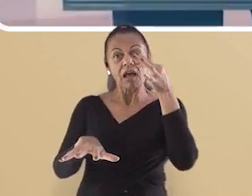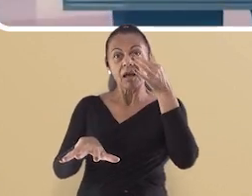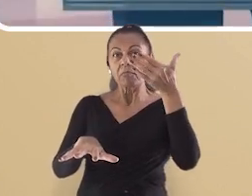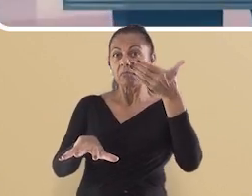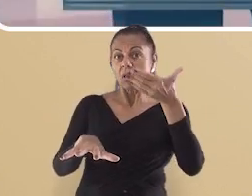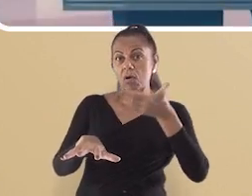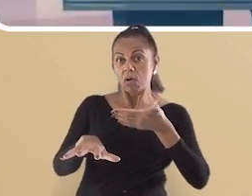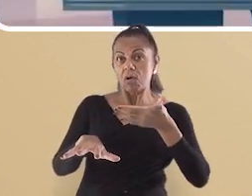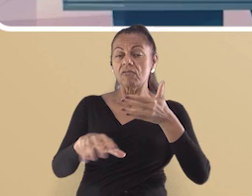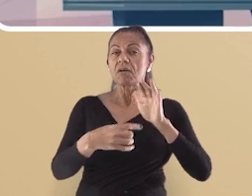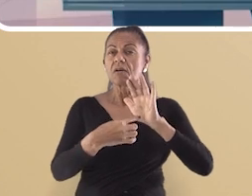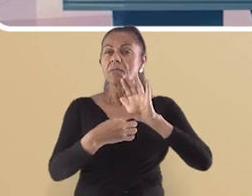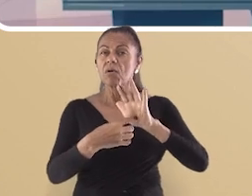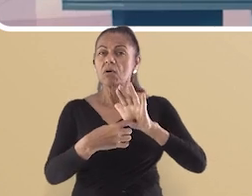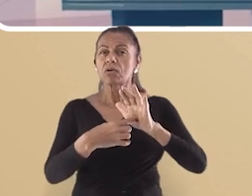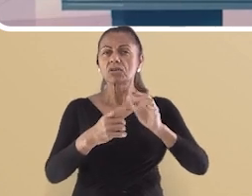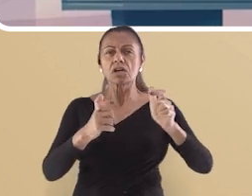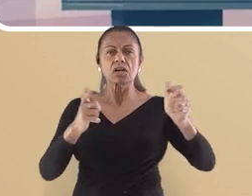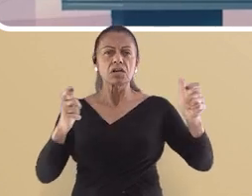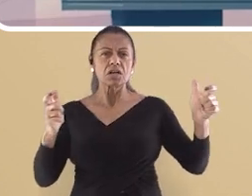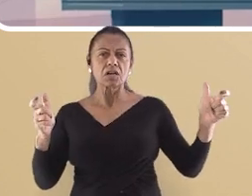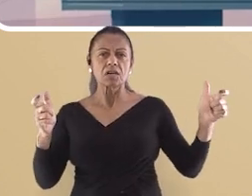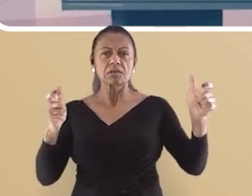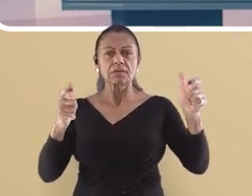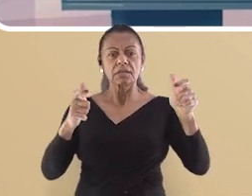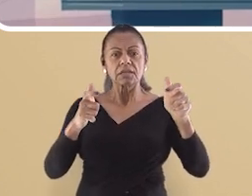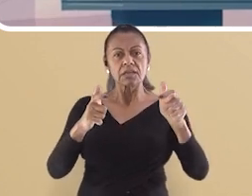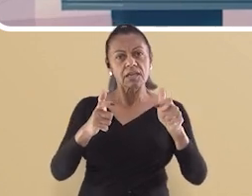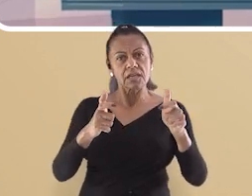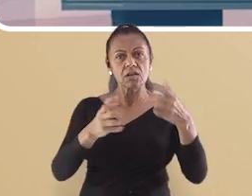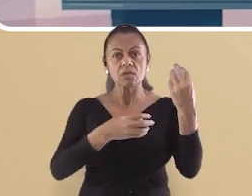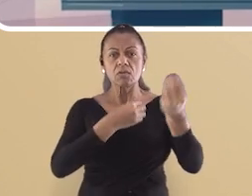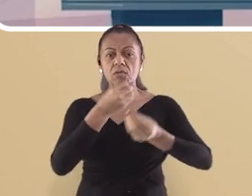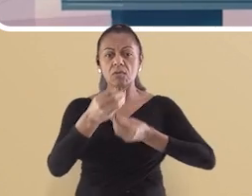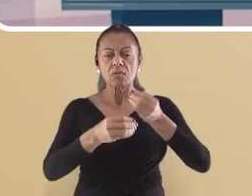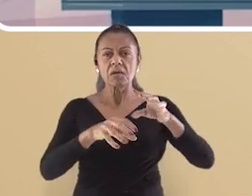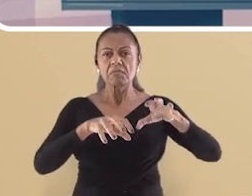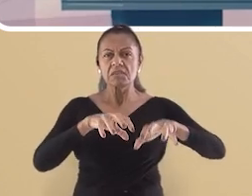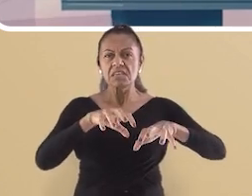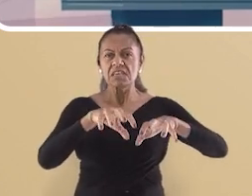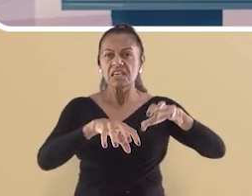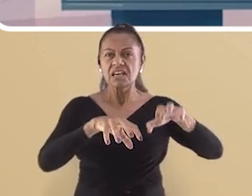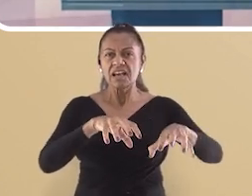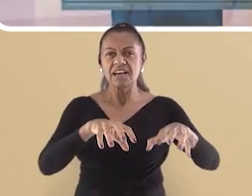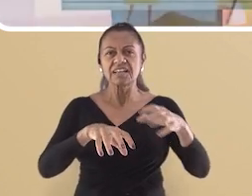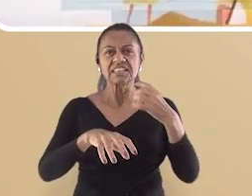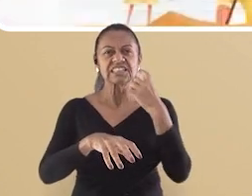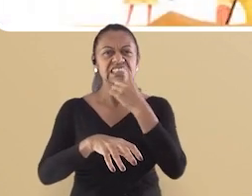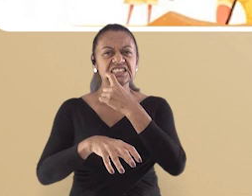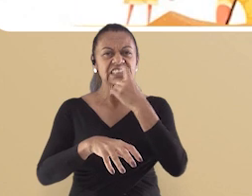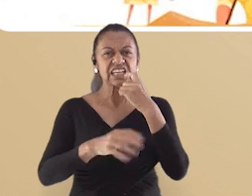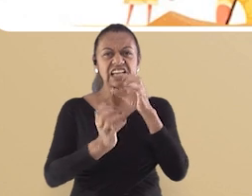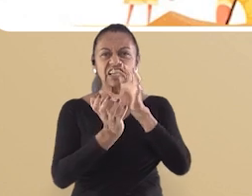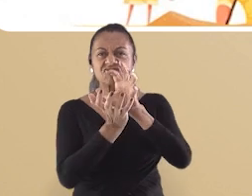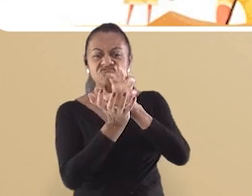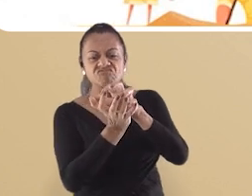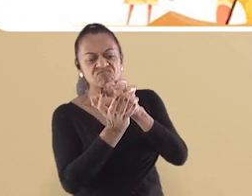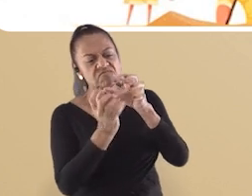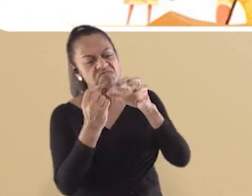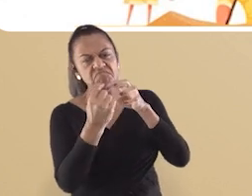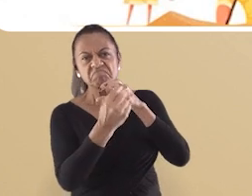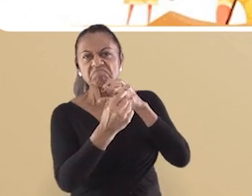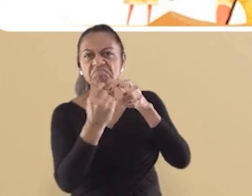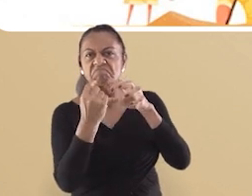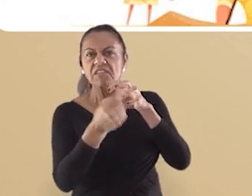Quando encontrados, são verificados o tamanho, as formas e a disposição dos ossos fossilizados, além de